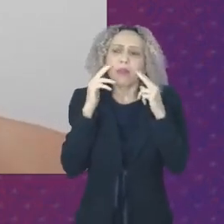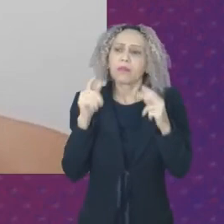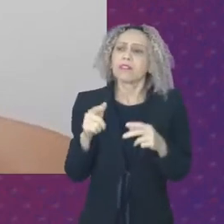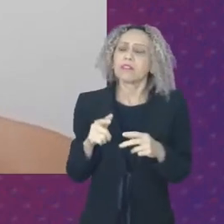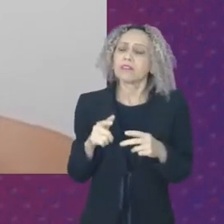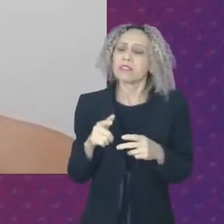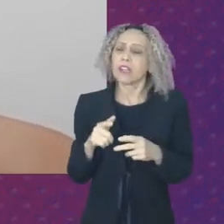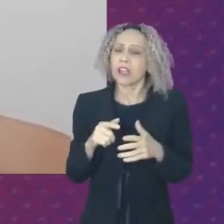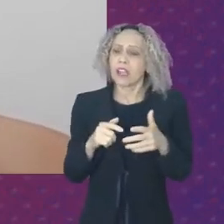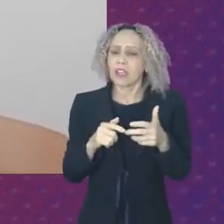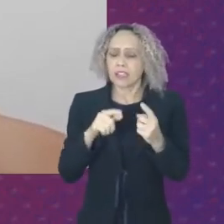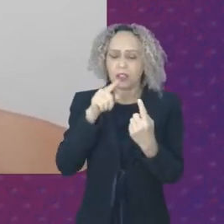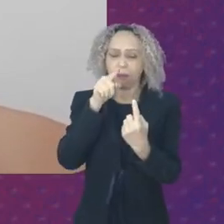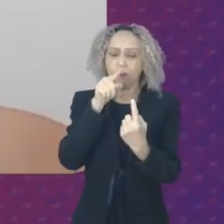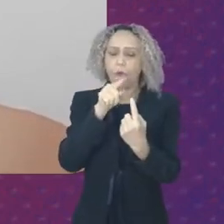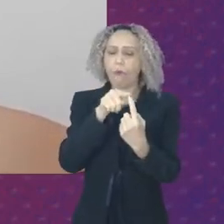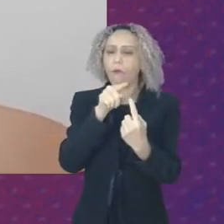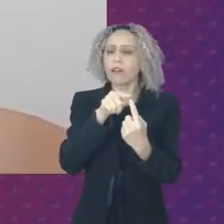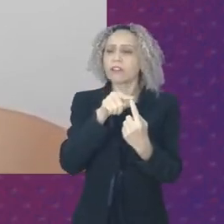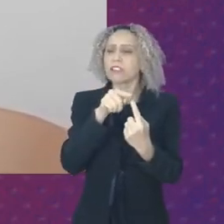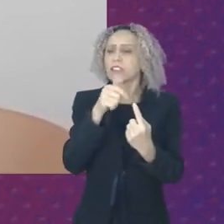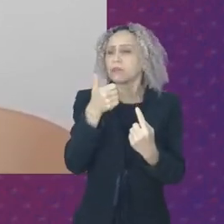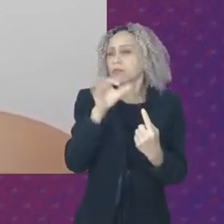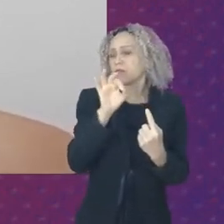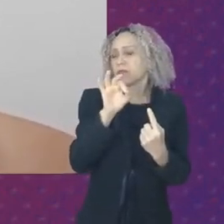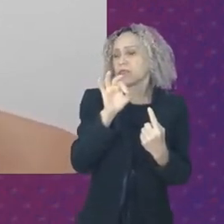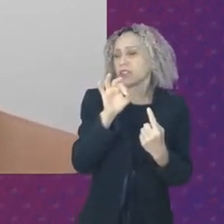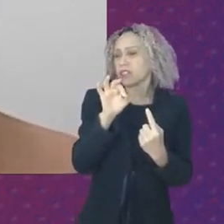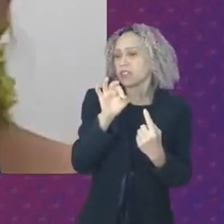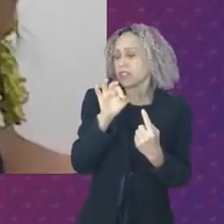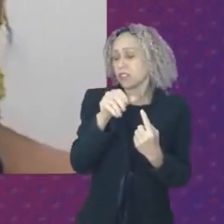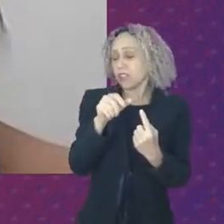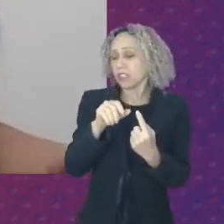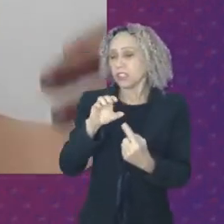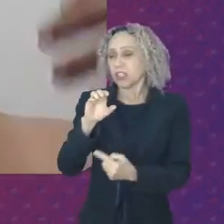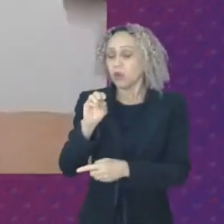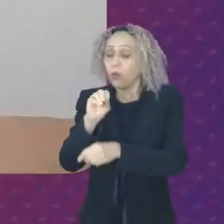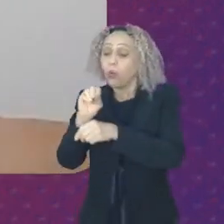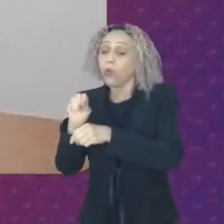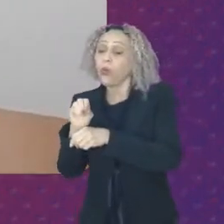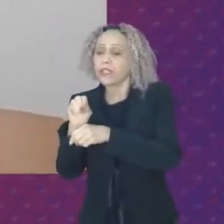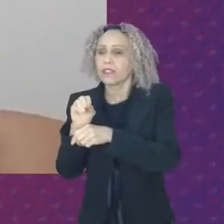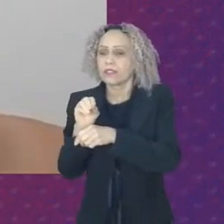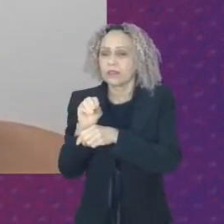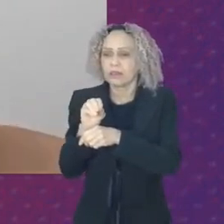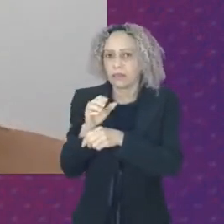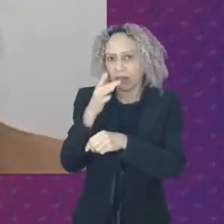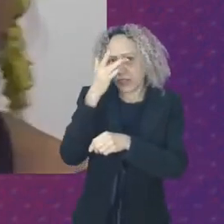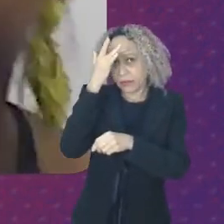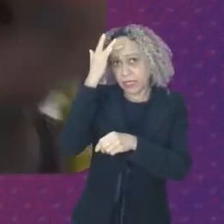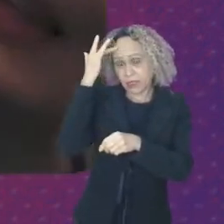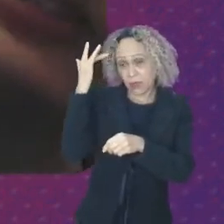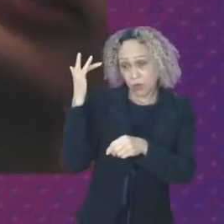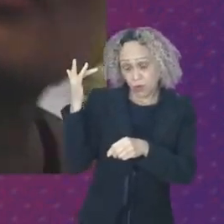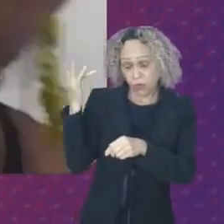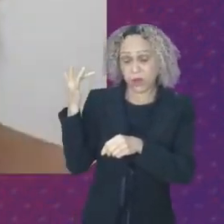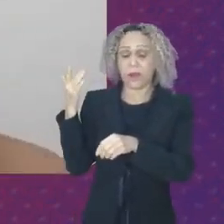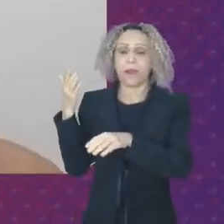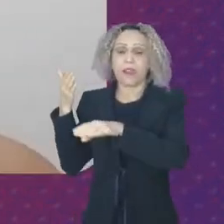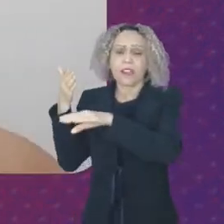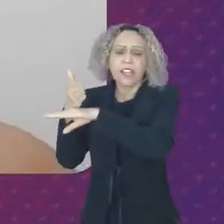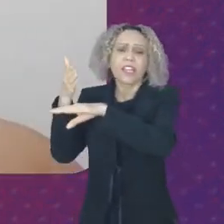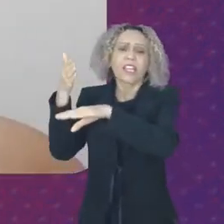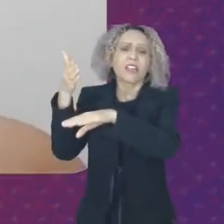do cuidador sendo utilizado em ONGs, por exemplo, né? Aquelas pessoas que vão até o território para cuidar das